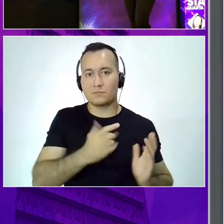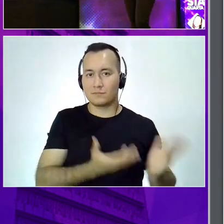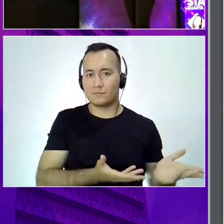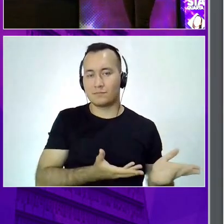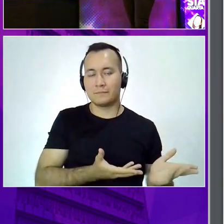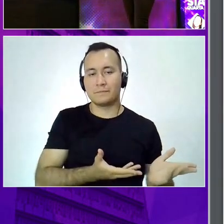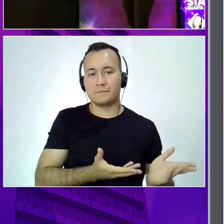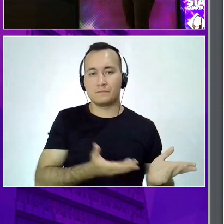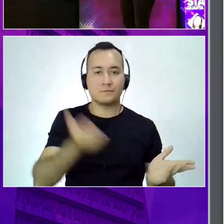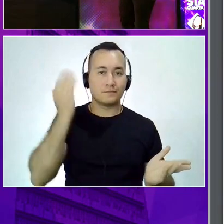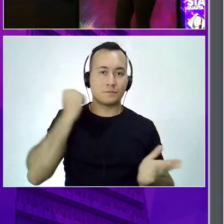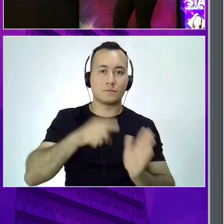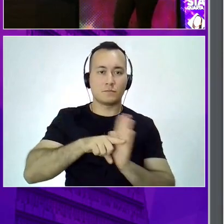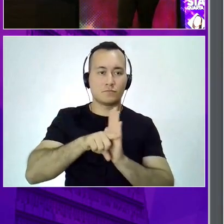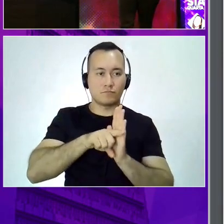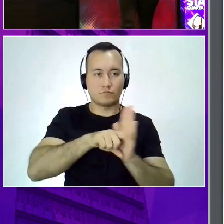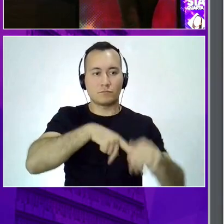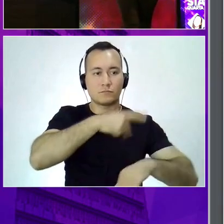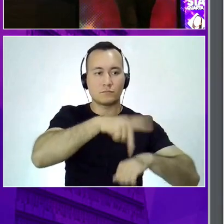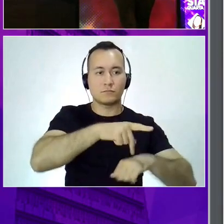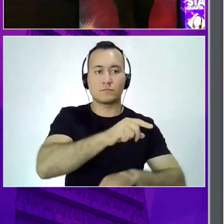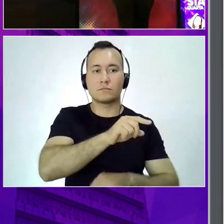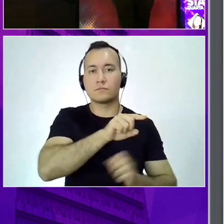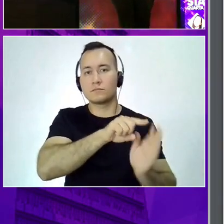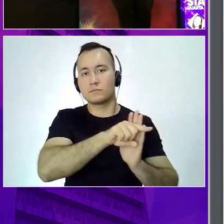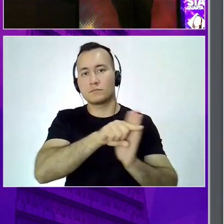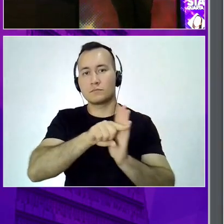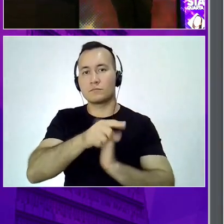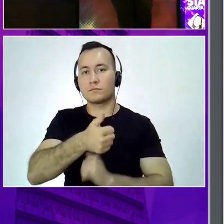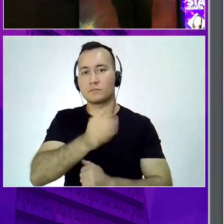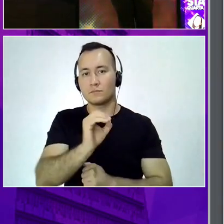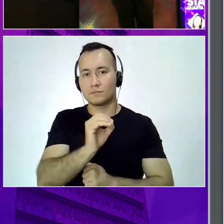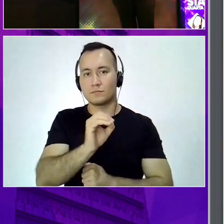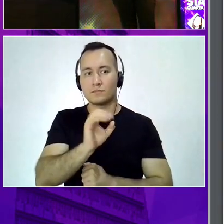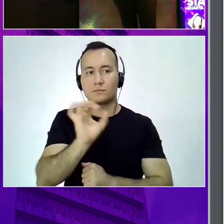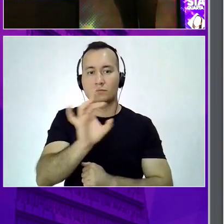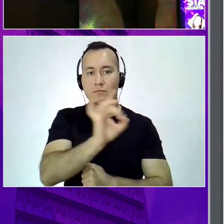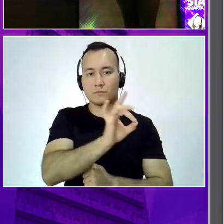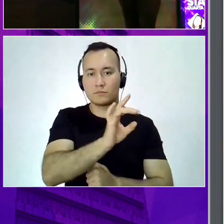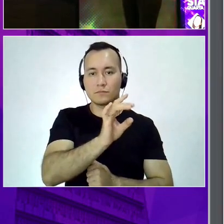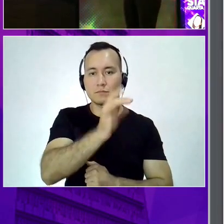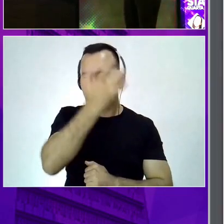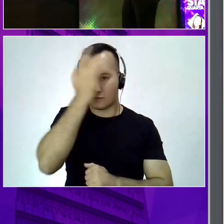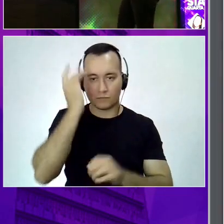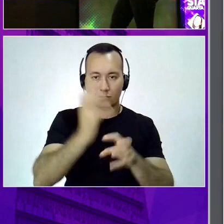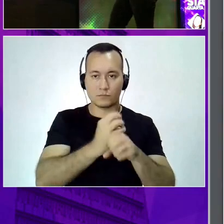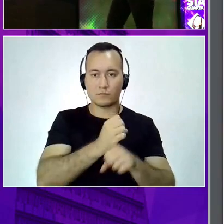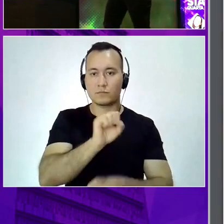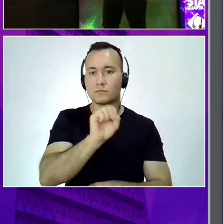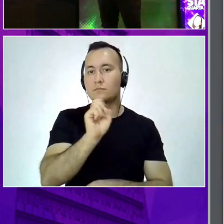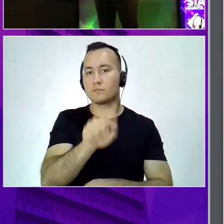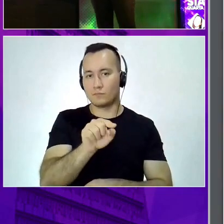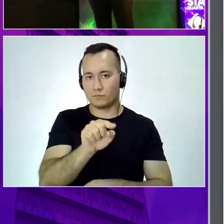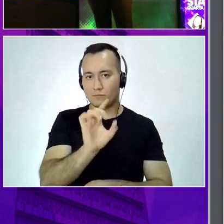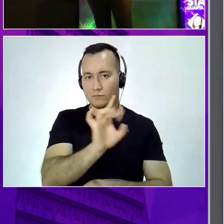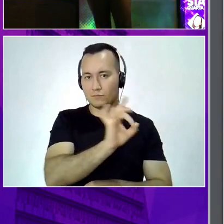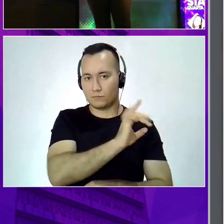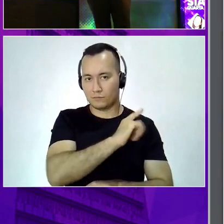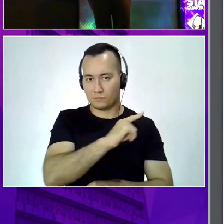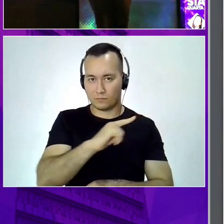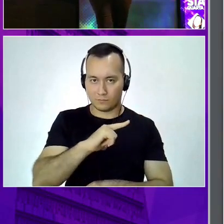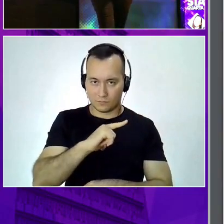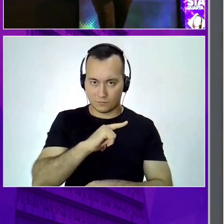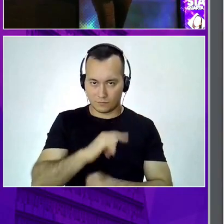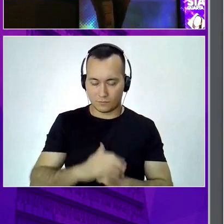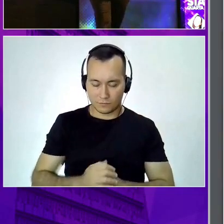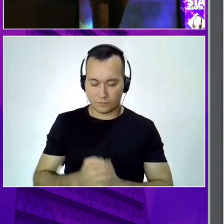em 10 países com aproximadamente 8.000 pessoas. E uma das perguntas que a